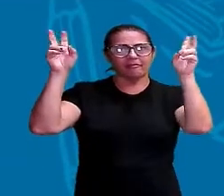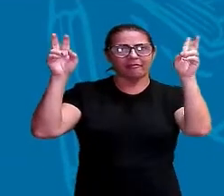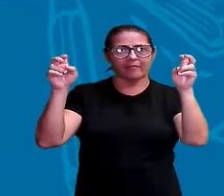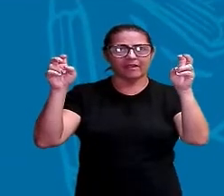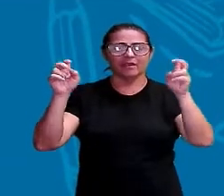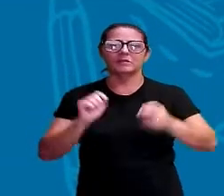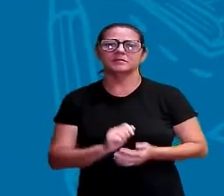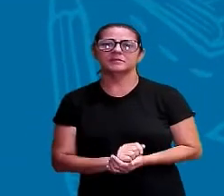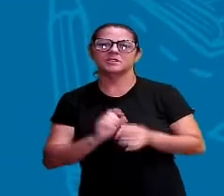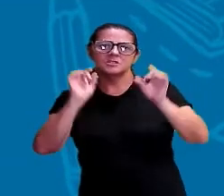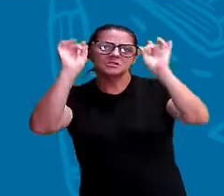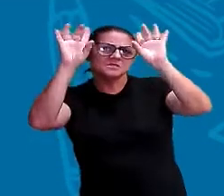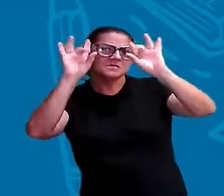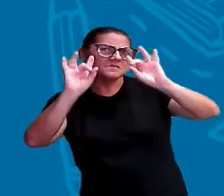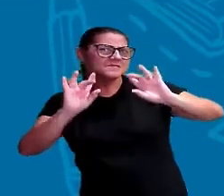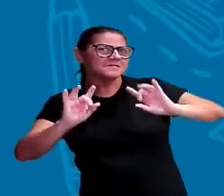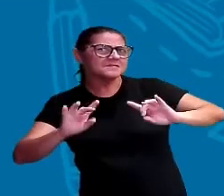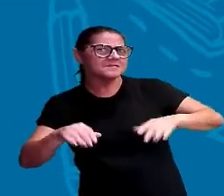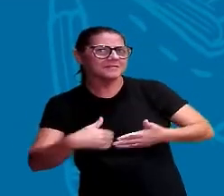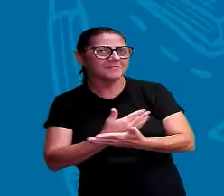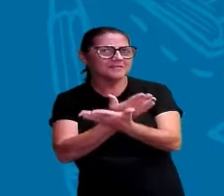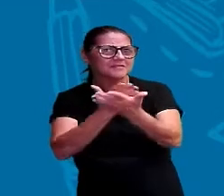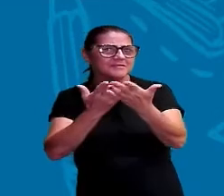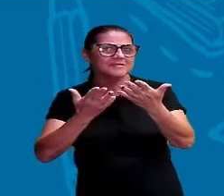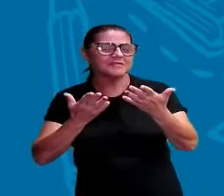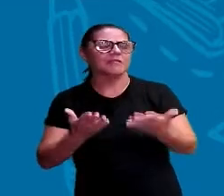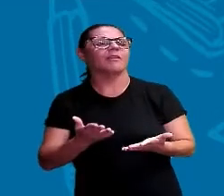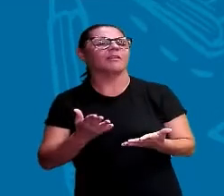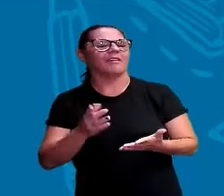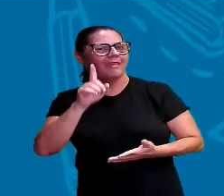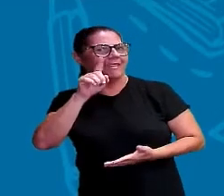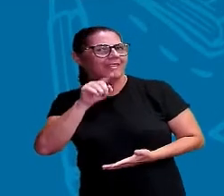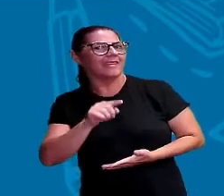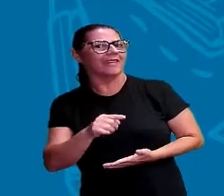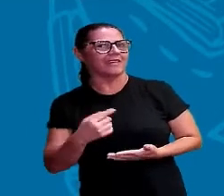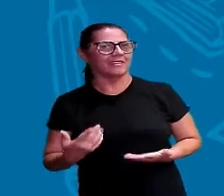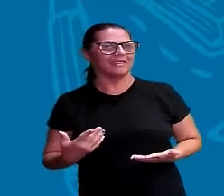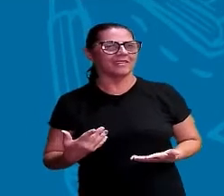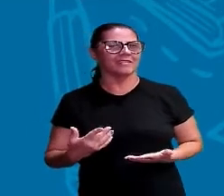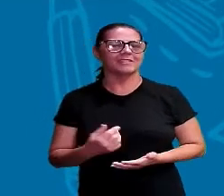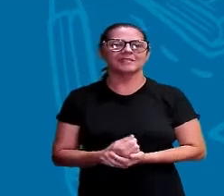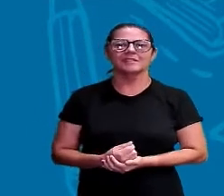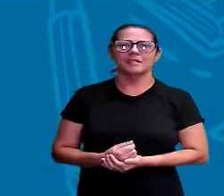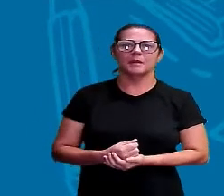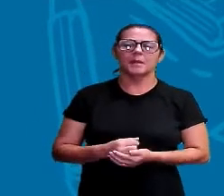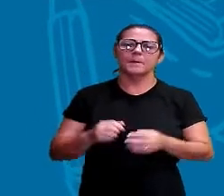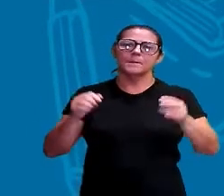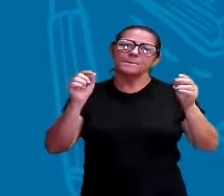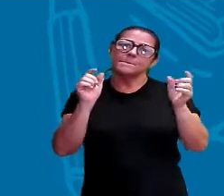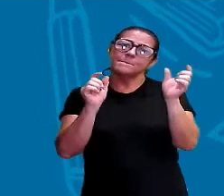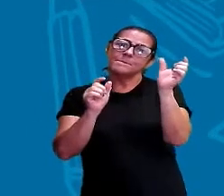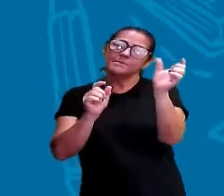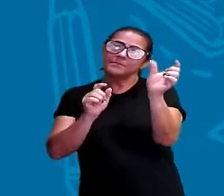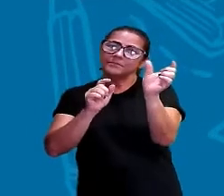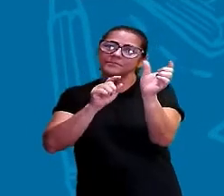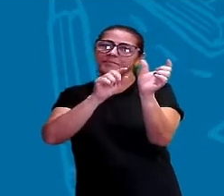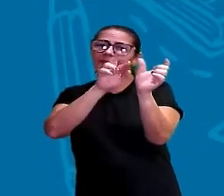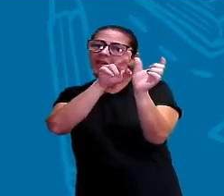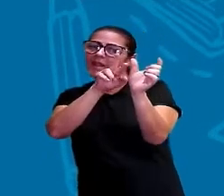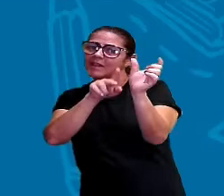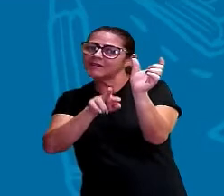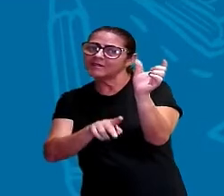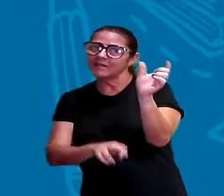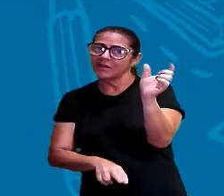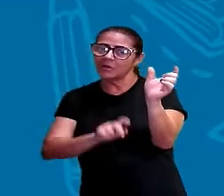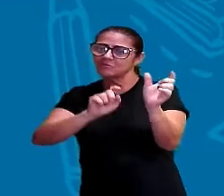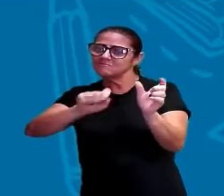super especial, preparei especialmente para você, é isso mesmo. Gente, polissemia é o nosso tema. E aí em casa